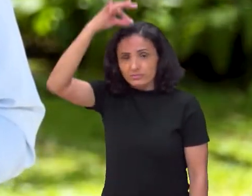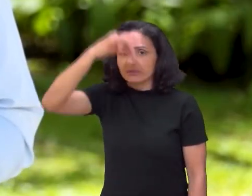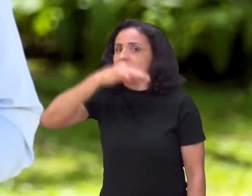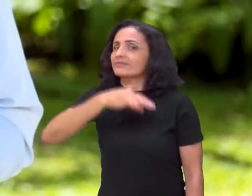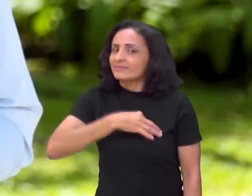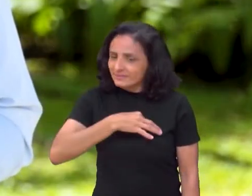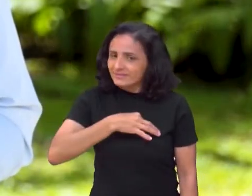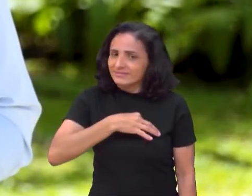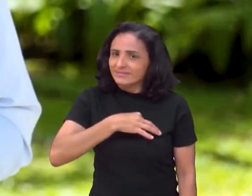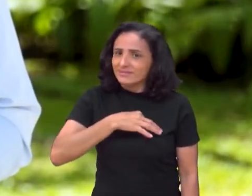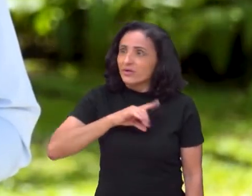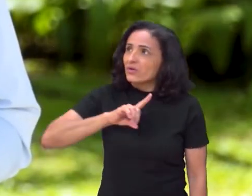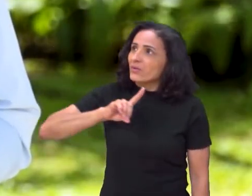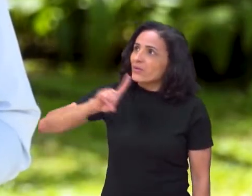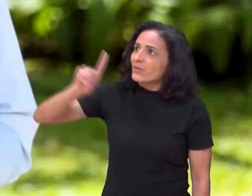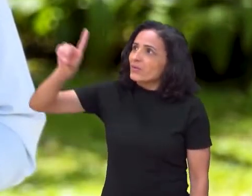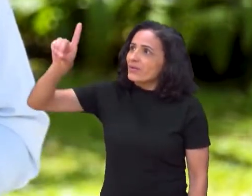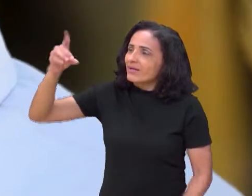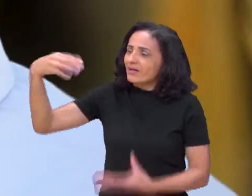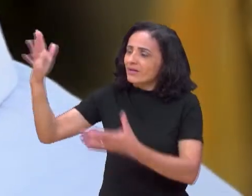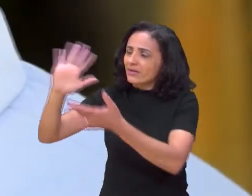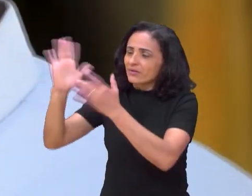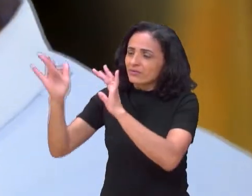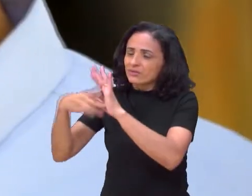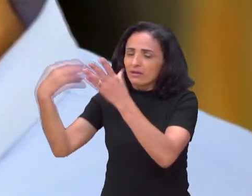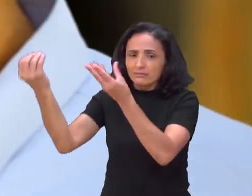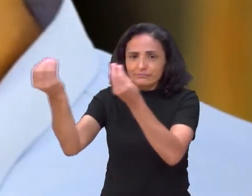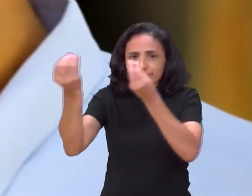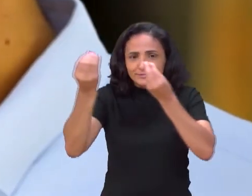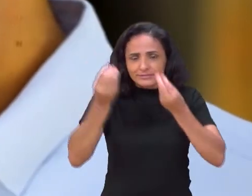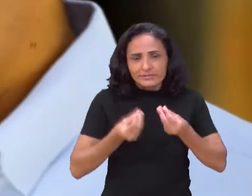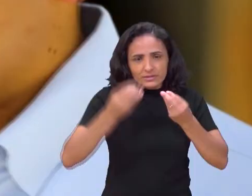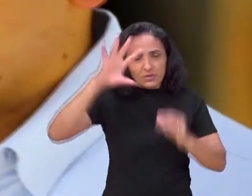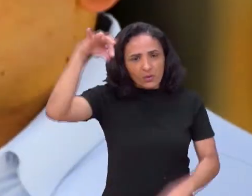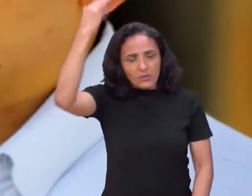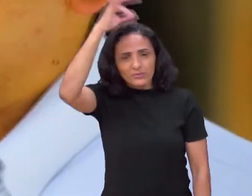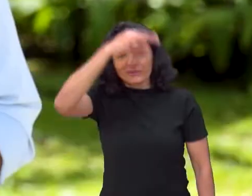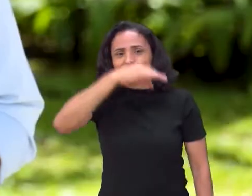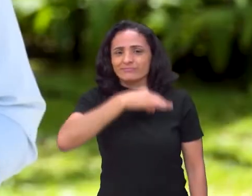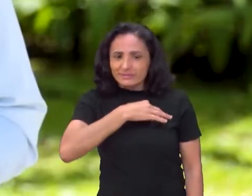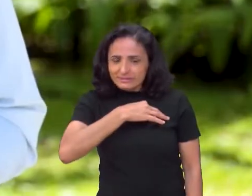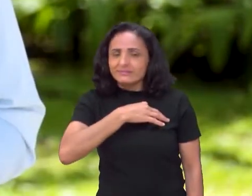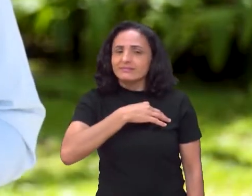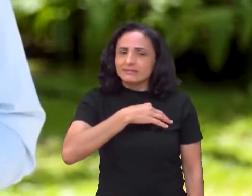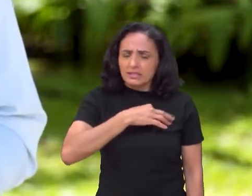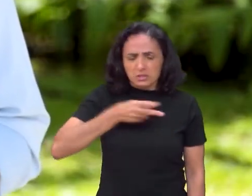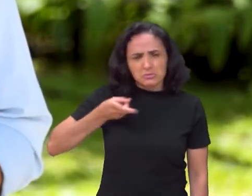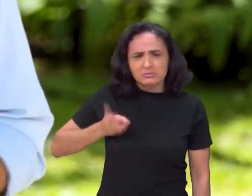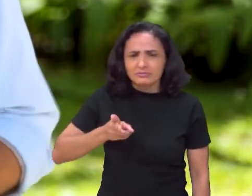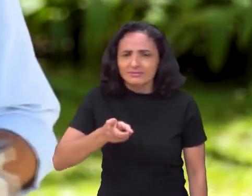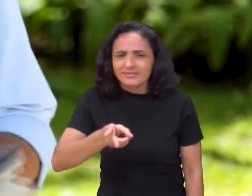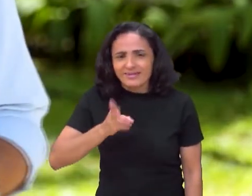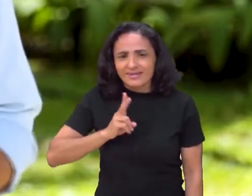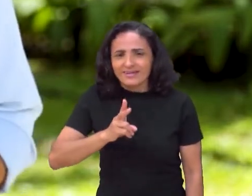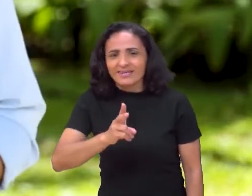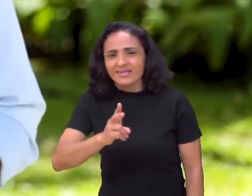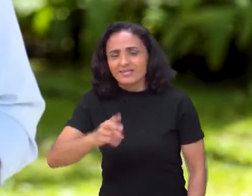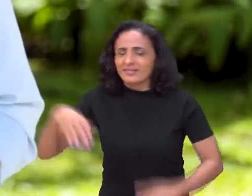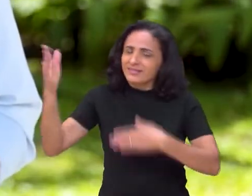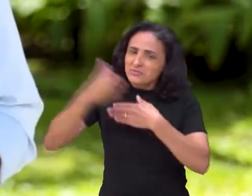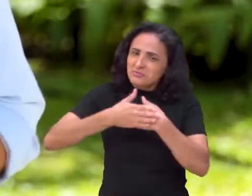foi deixado pelo nosso Mestre Jesus para que estivesse cumprindo a mesma função,